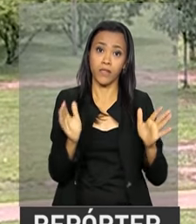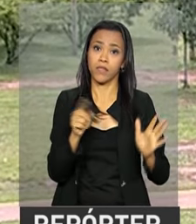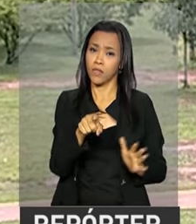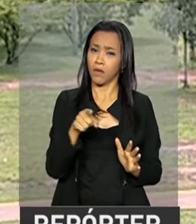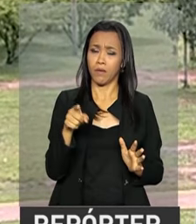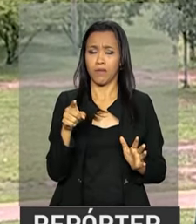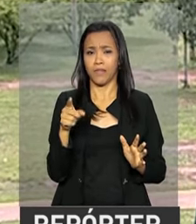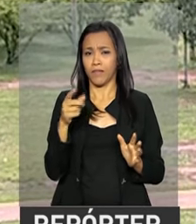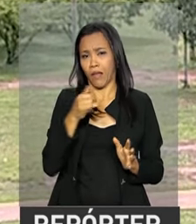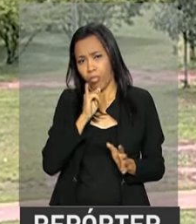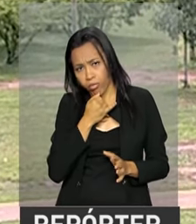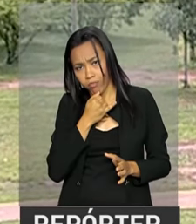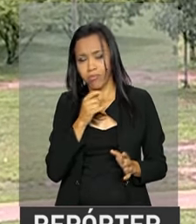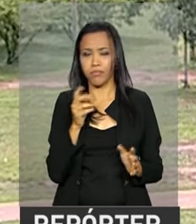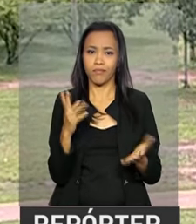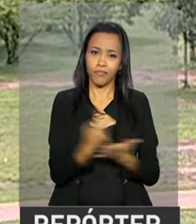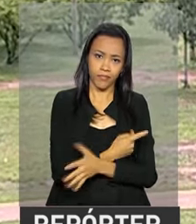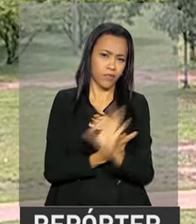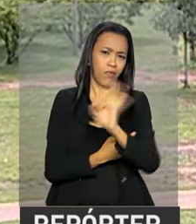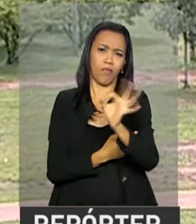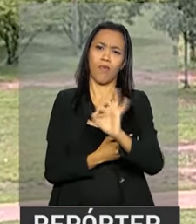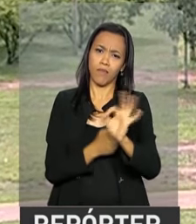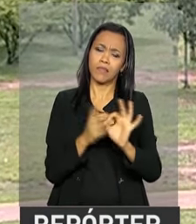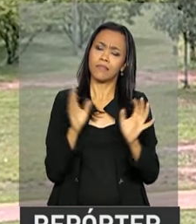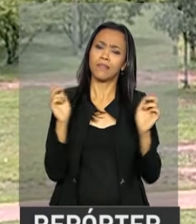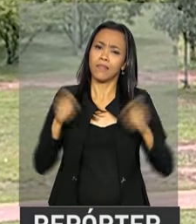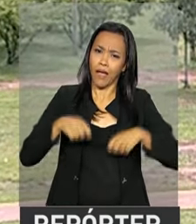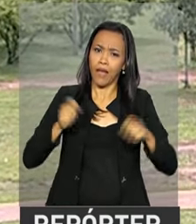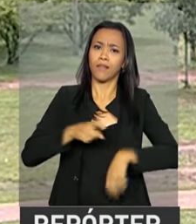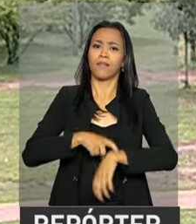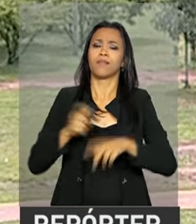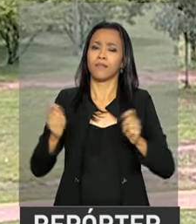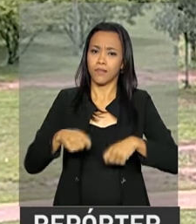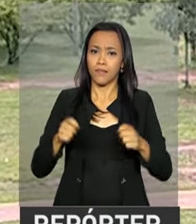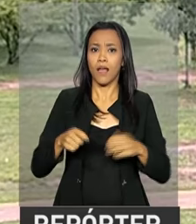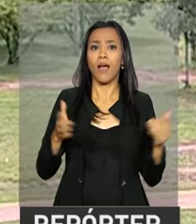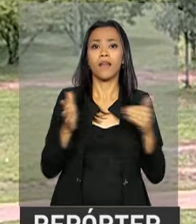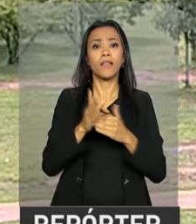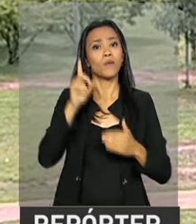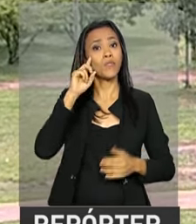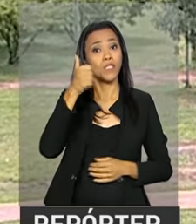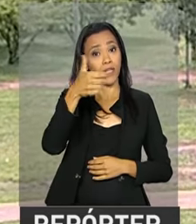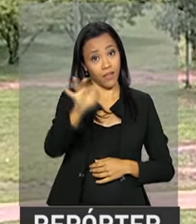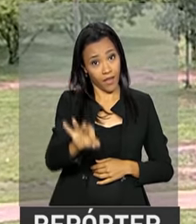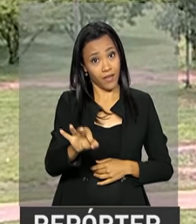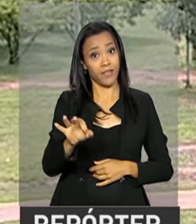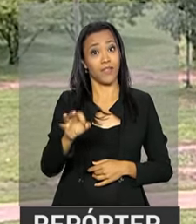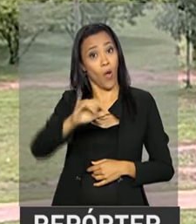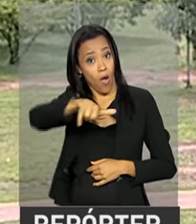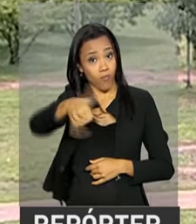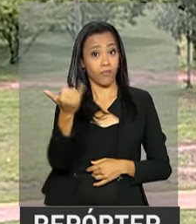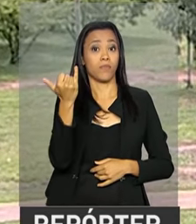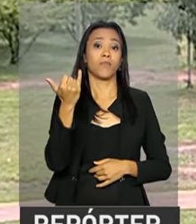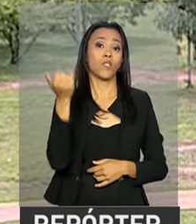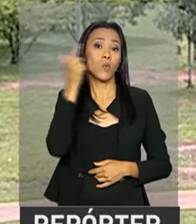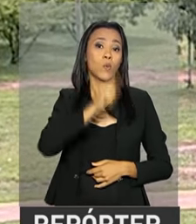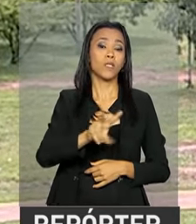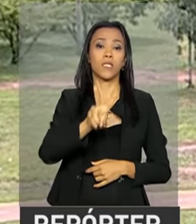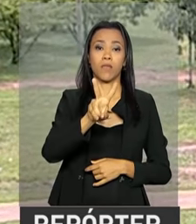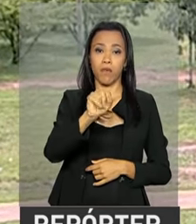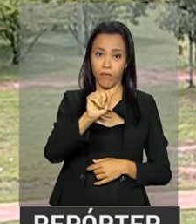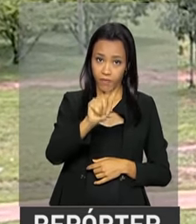perder esperança. Até o dia 10, ainda tem aí uma última chance do candidato conseguir uma vaga